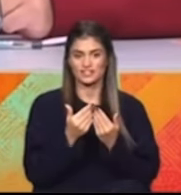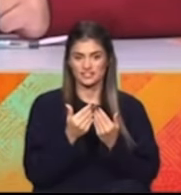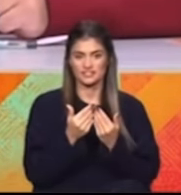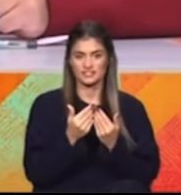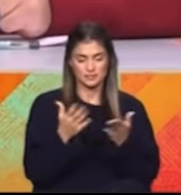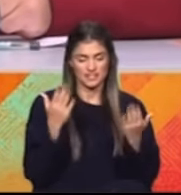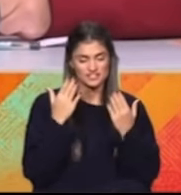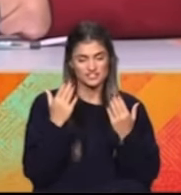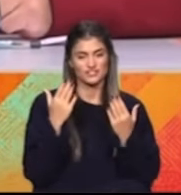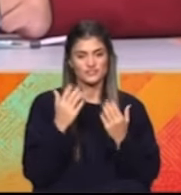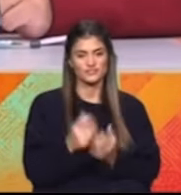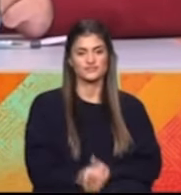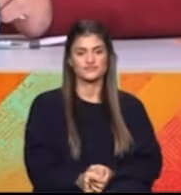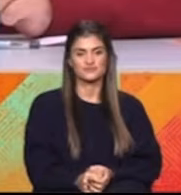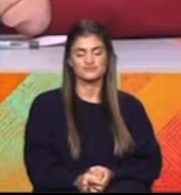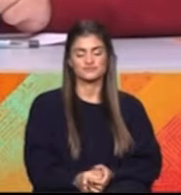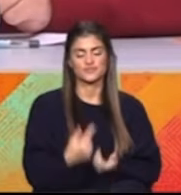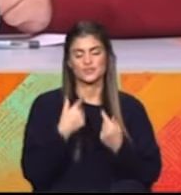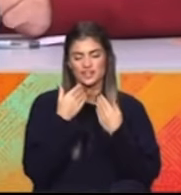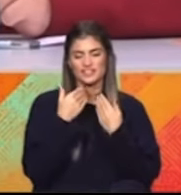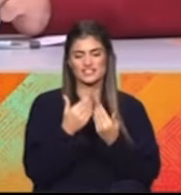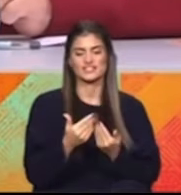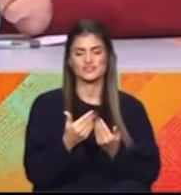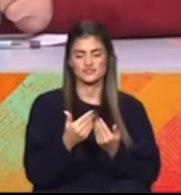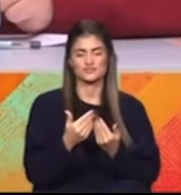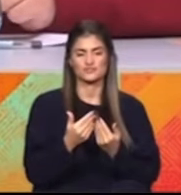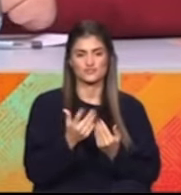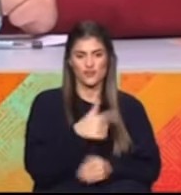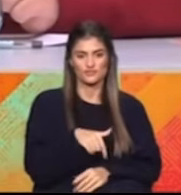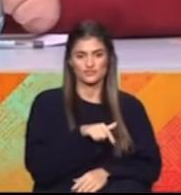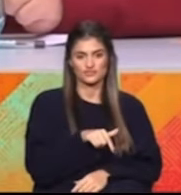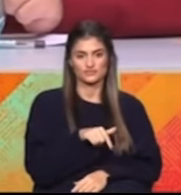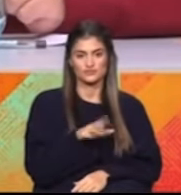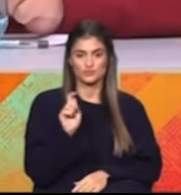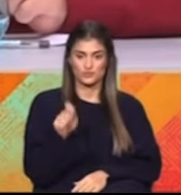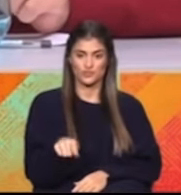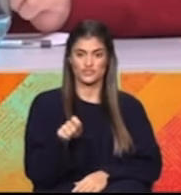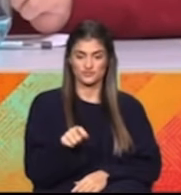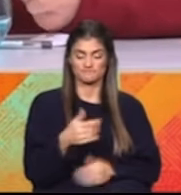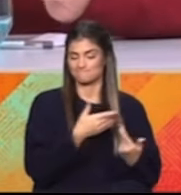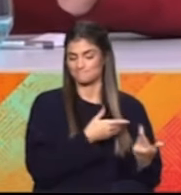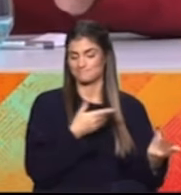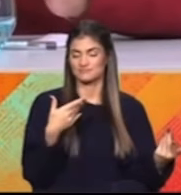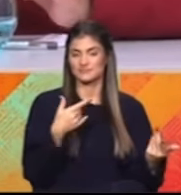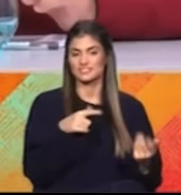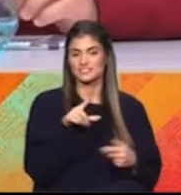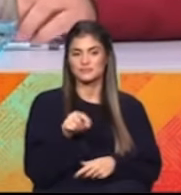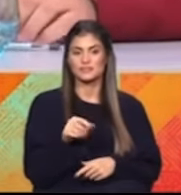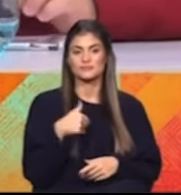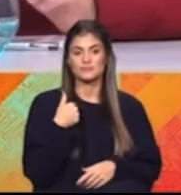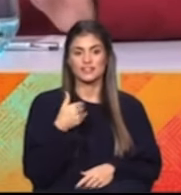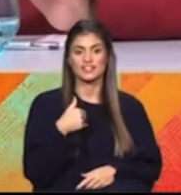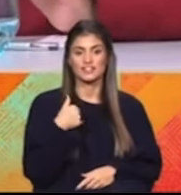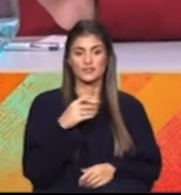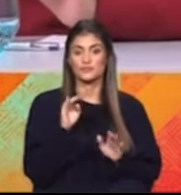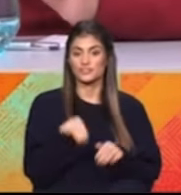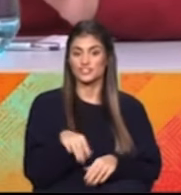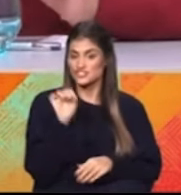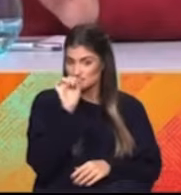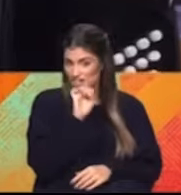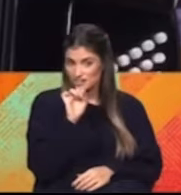bem-ajam. Muito agradecidos. Estamos nós, os jurados. E já estamos com pena de isto ir acabar no fim de